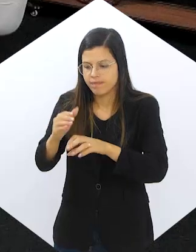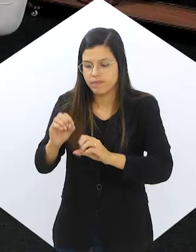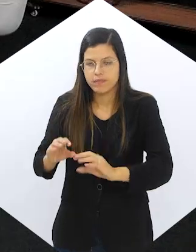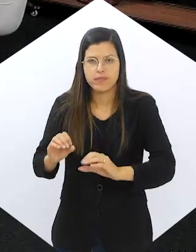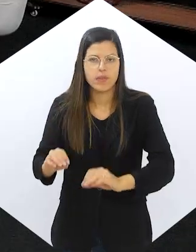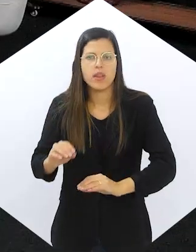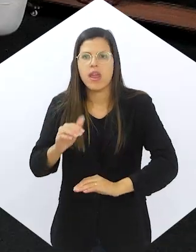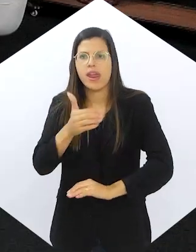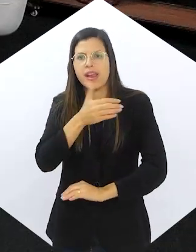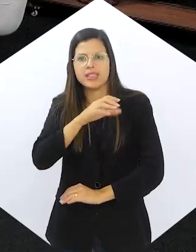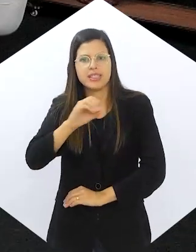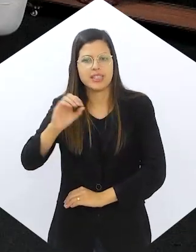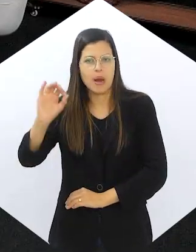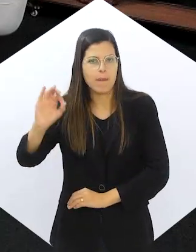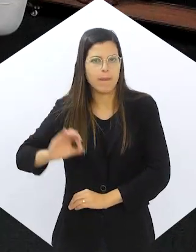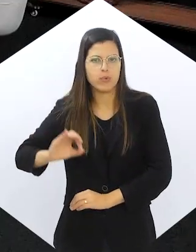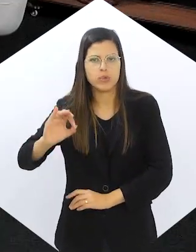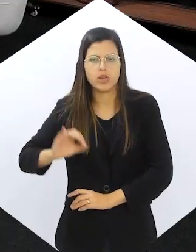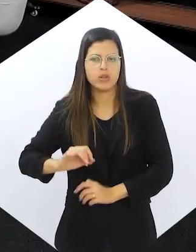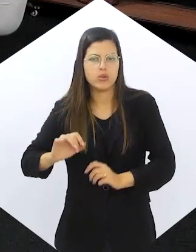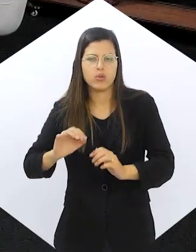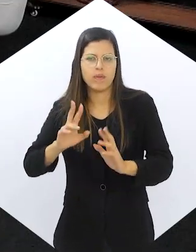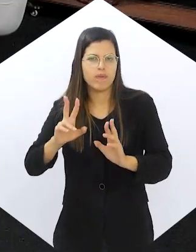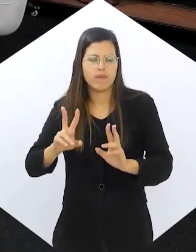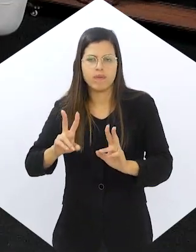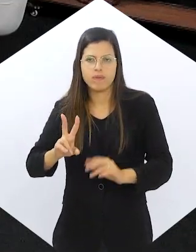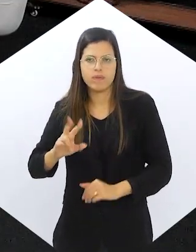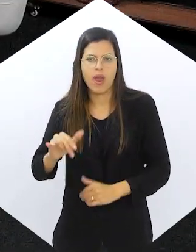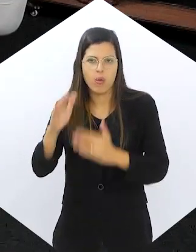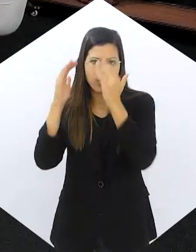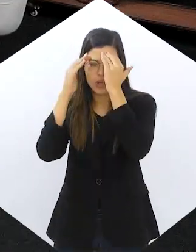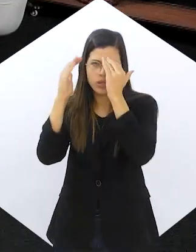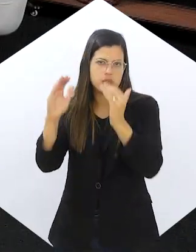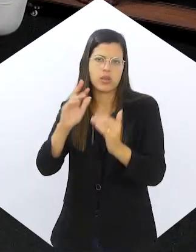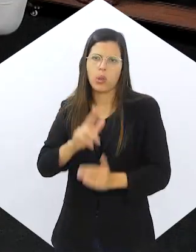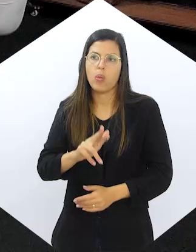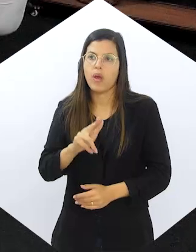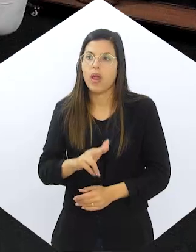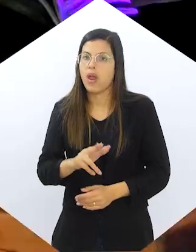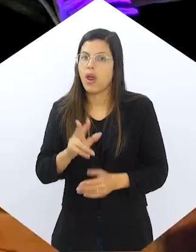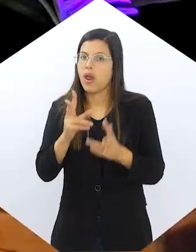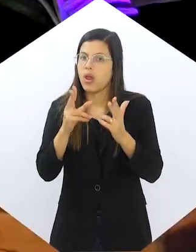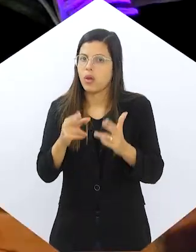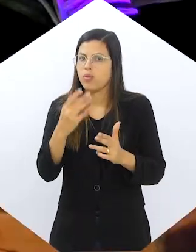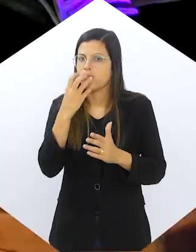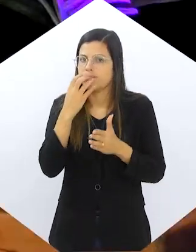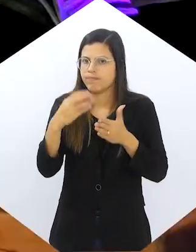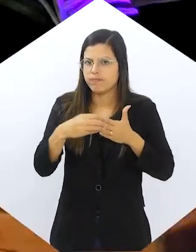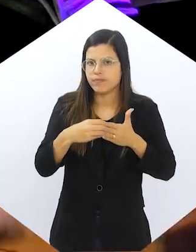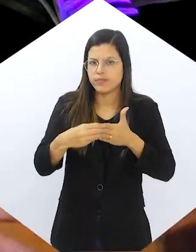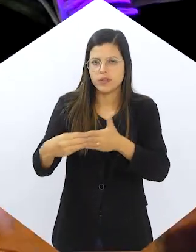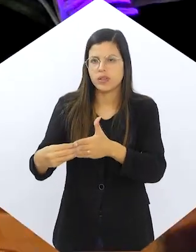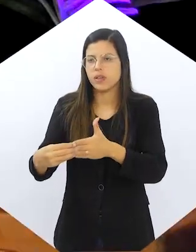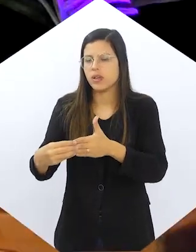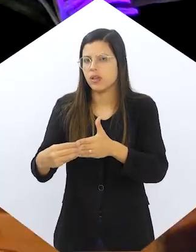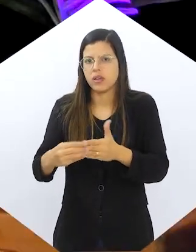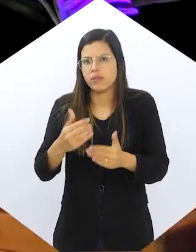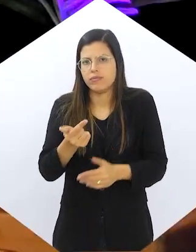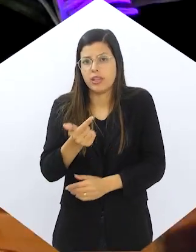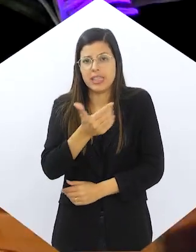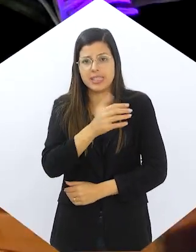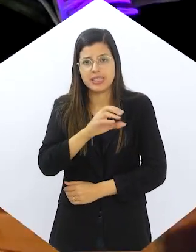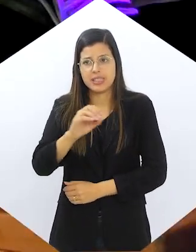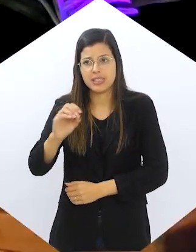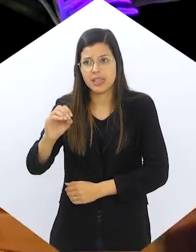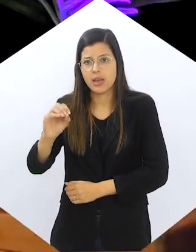que a 100% ele não vai fazer nada. É igual o cão guia. Não é porque ele é treinado que